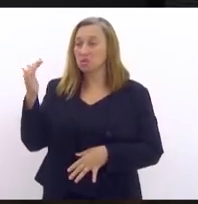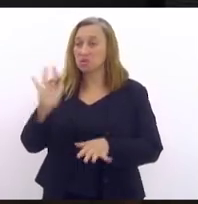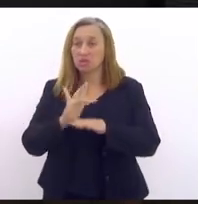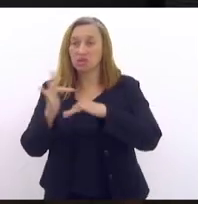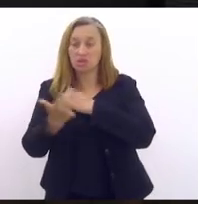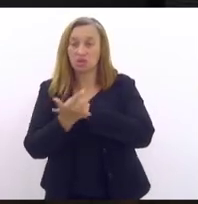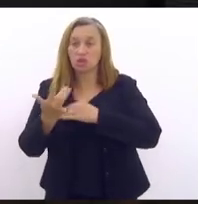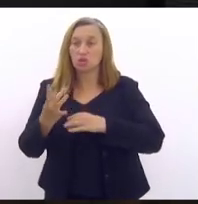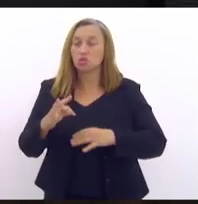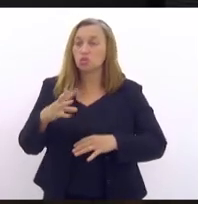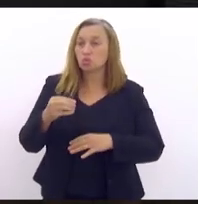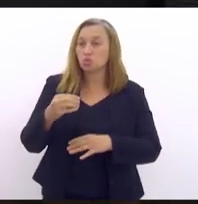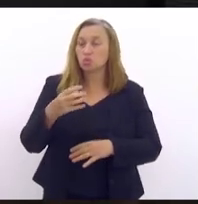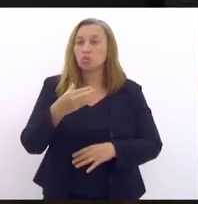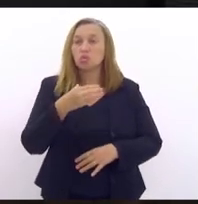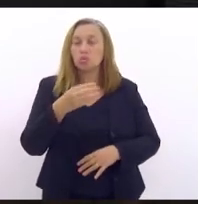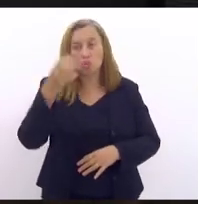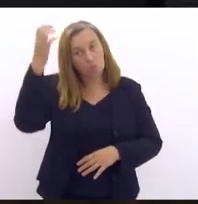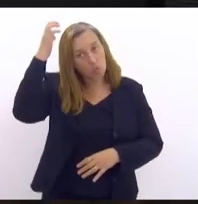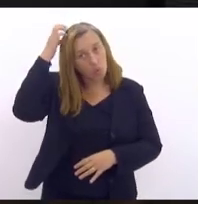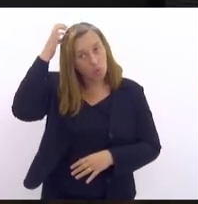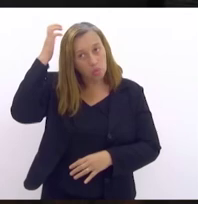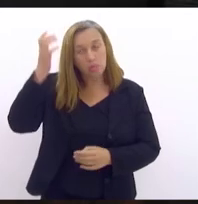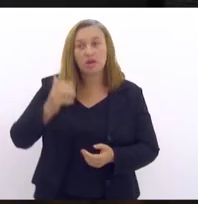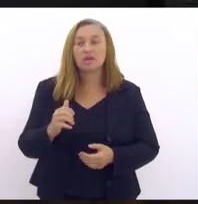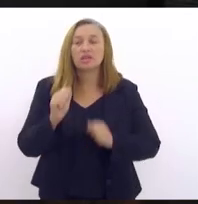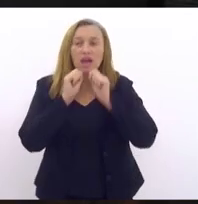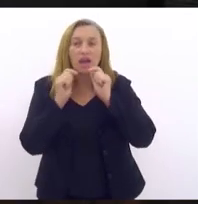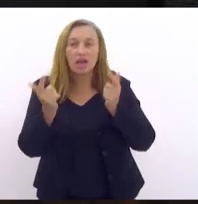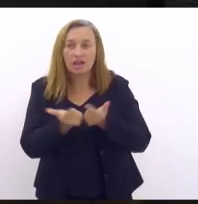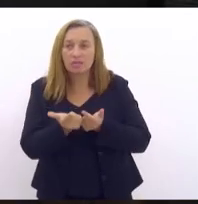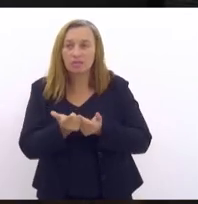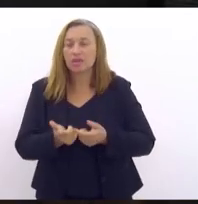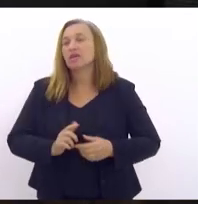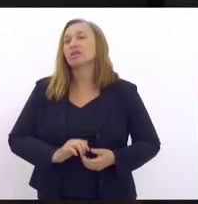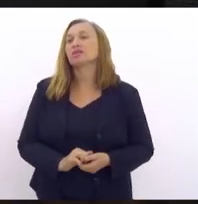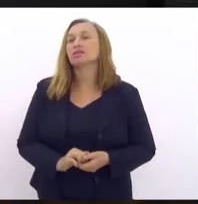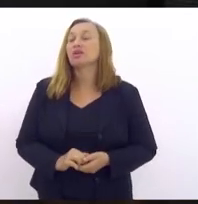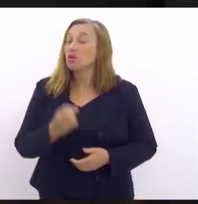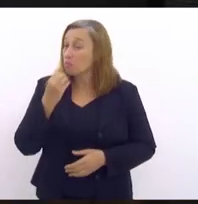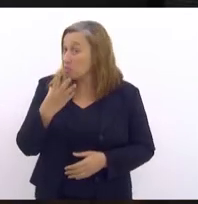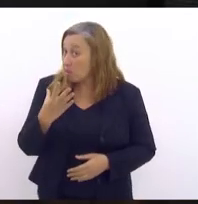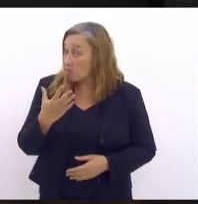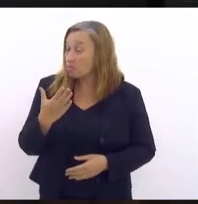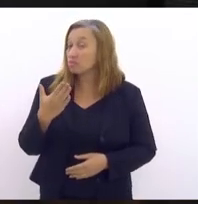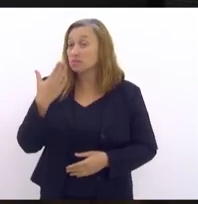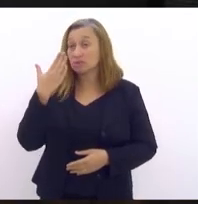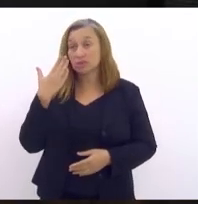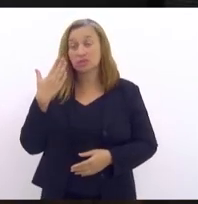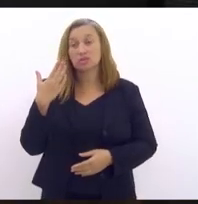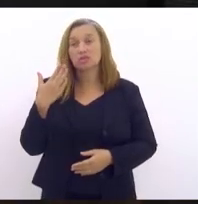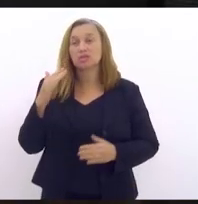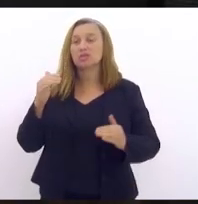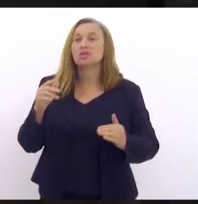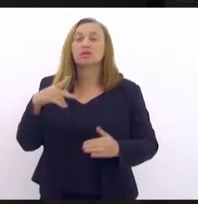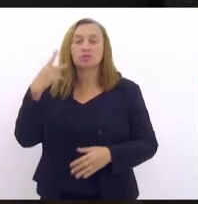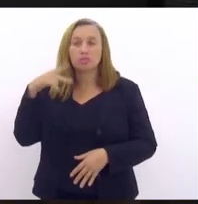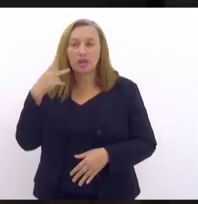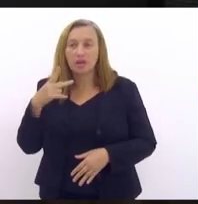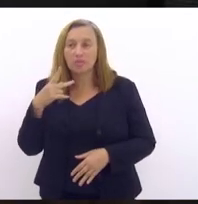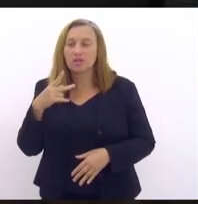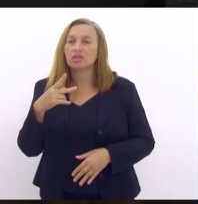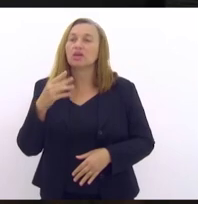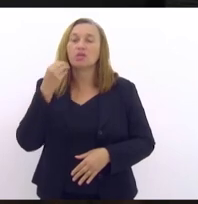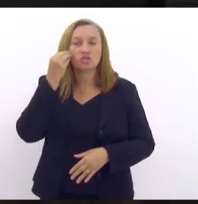Assembleia ou, em especial, na minha conta de questão de segurança pública do Estado. Então, muito bom partir de Vossa Excelência, que é um parlamentar